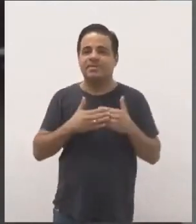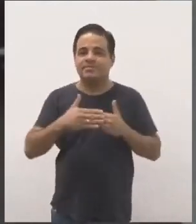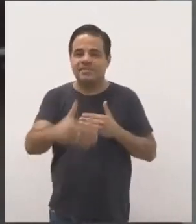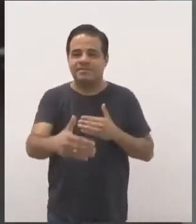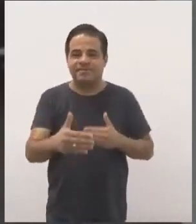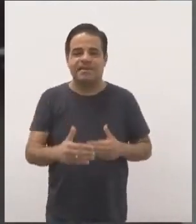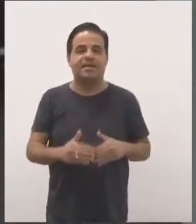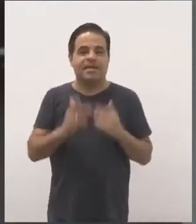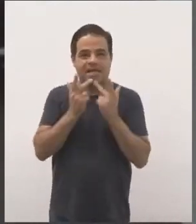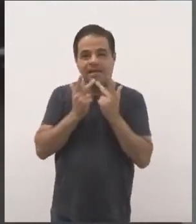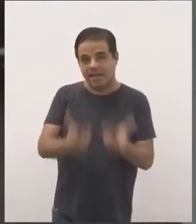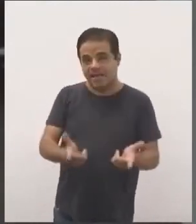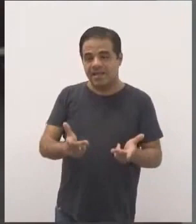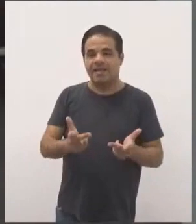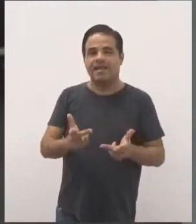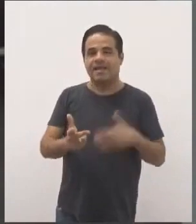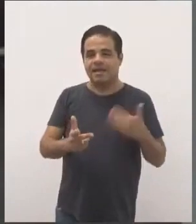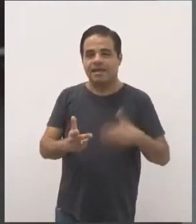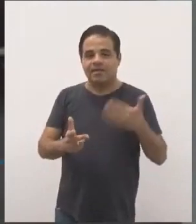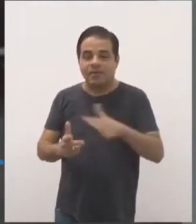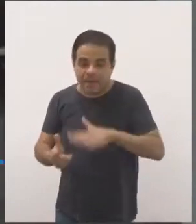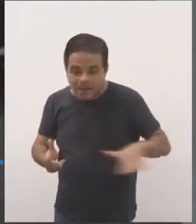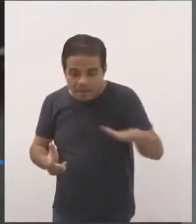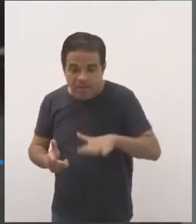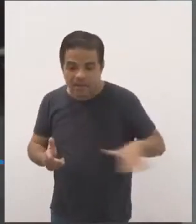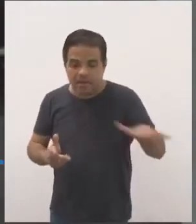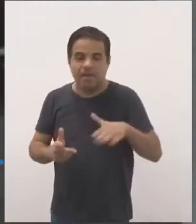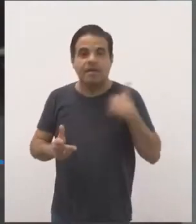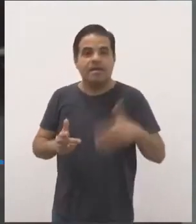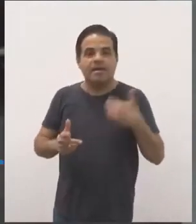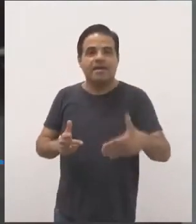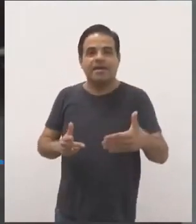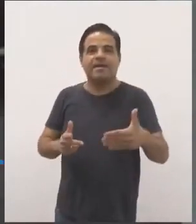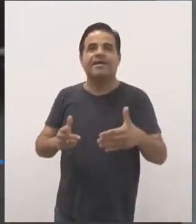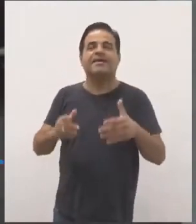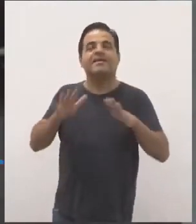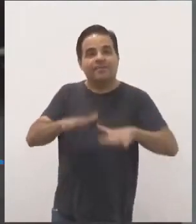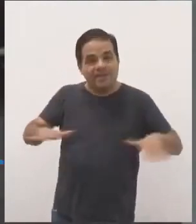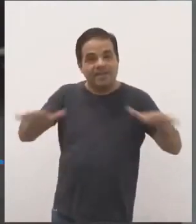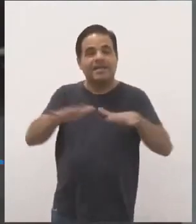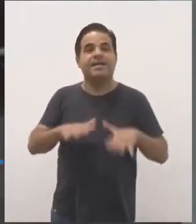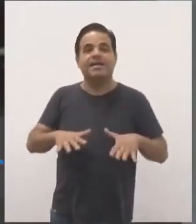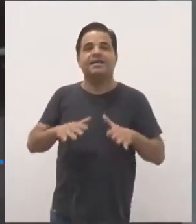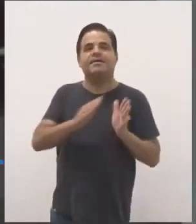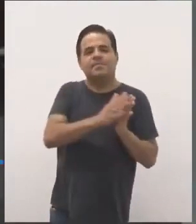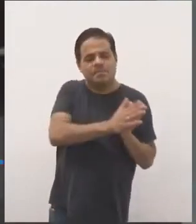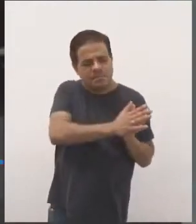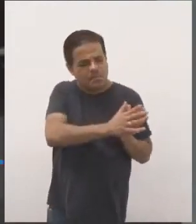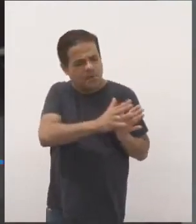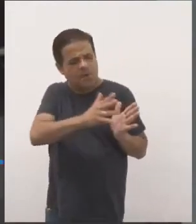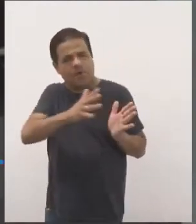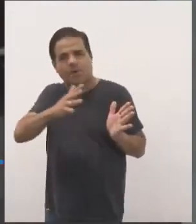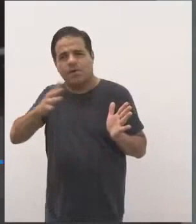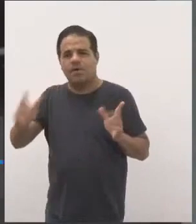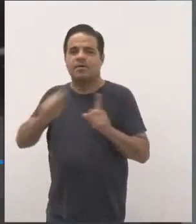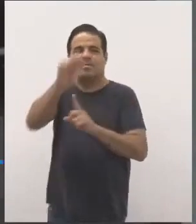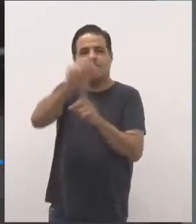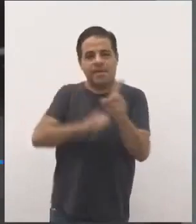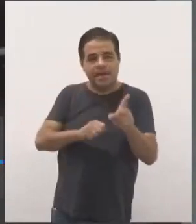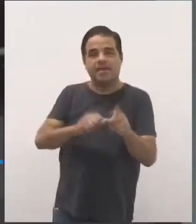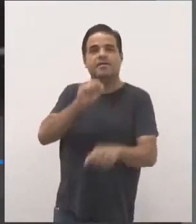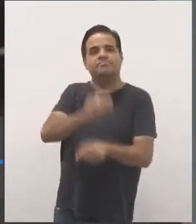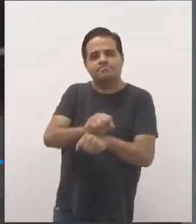gente poder, na nossa formação, usar tudo aquilo que acontecer durante esse mês, né? Então, há uma expectativa da